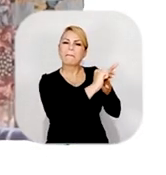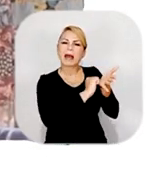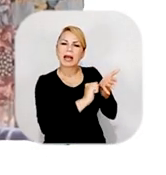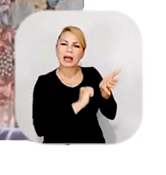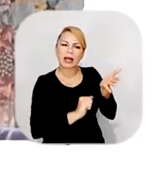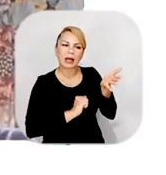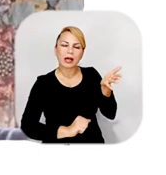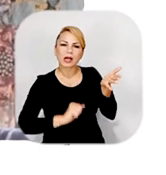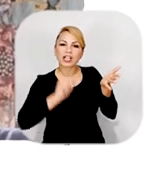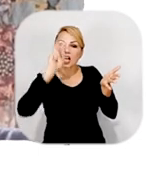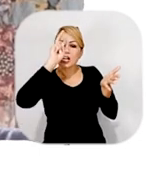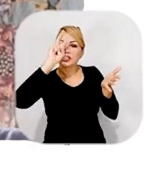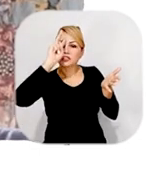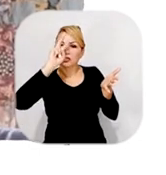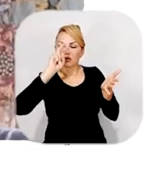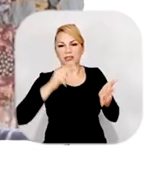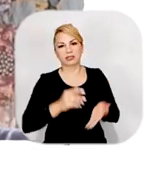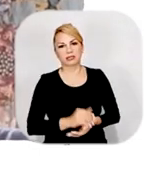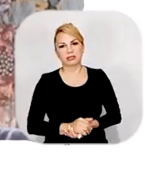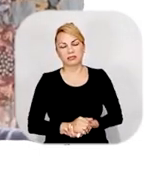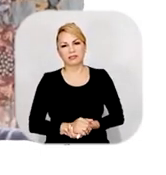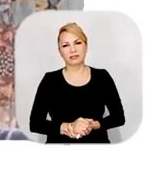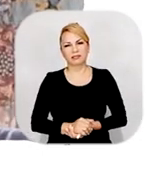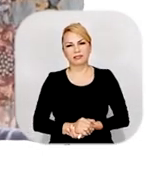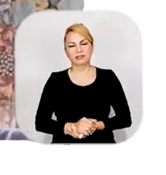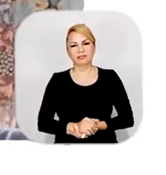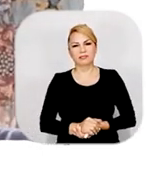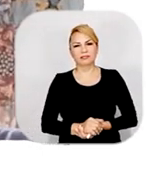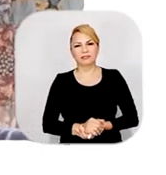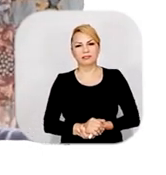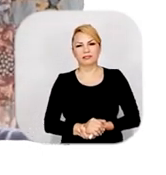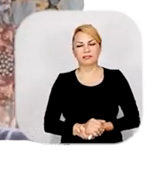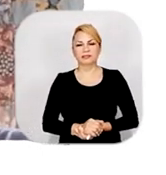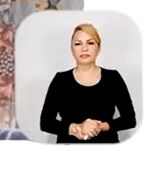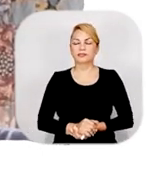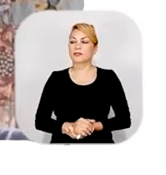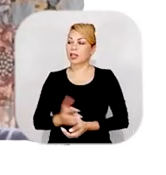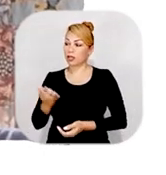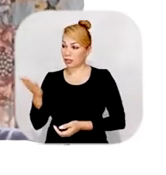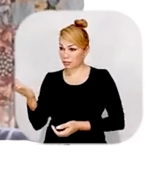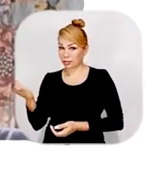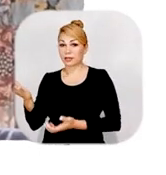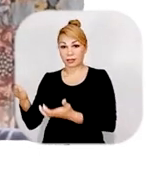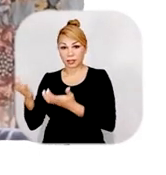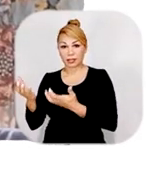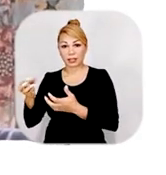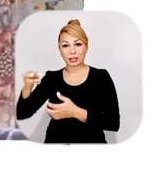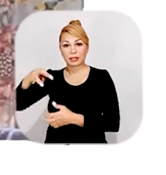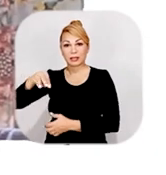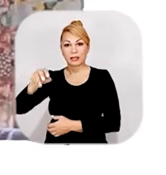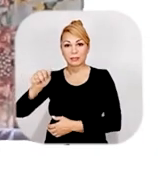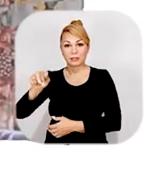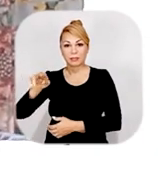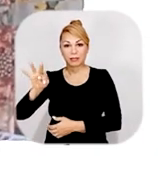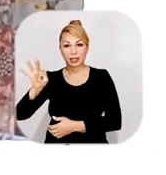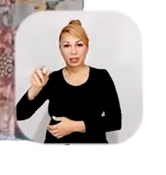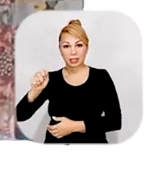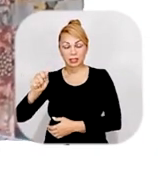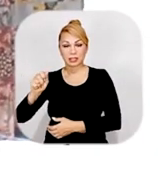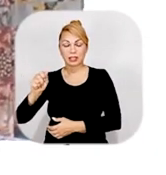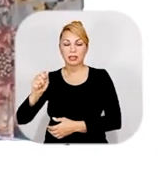intencional. E aí eu queria, inclusive, que Marta pudesse agora, de repente, fazer